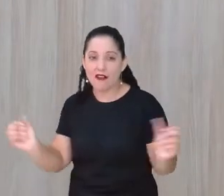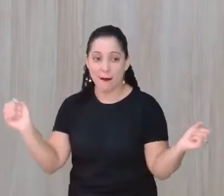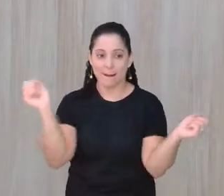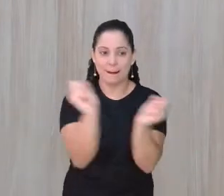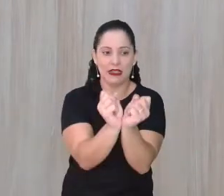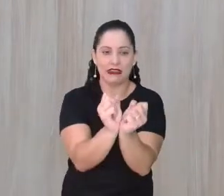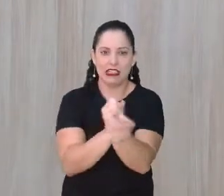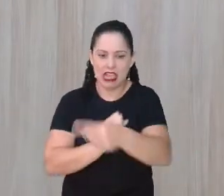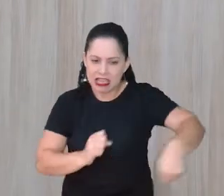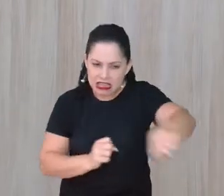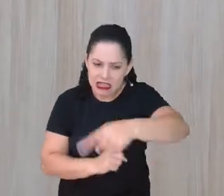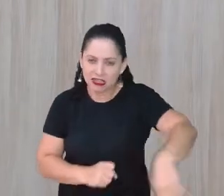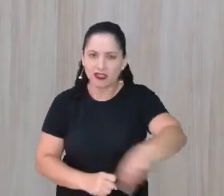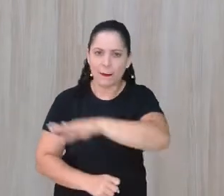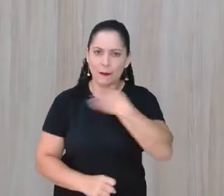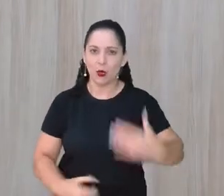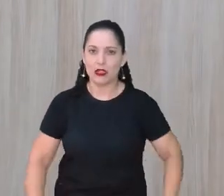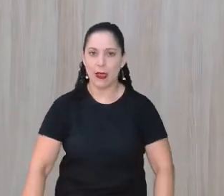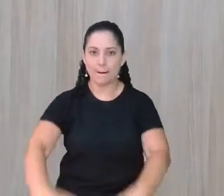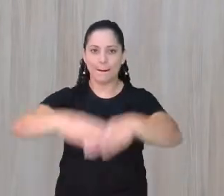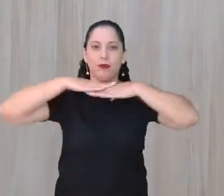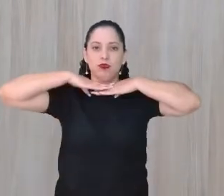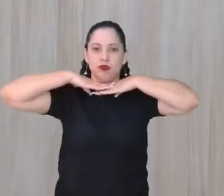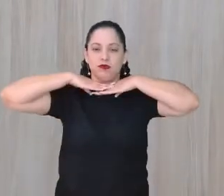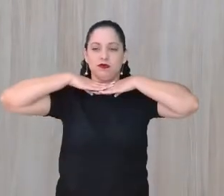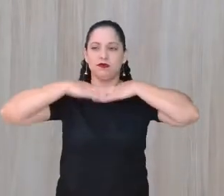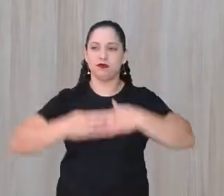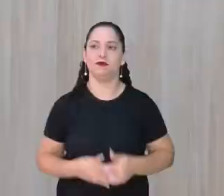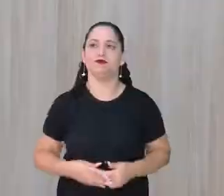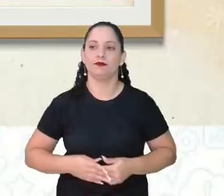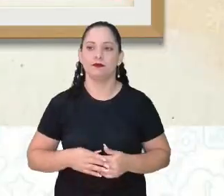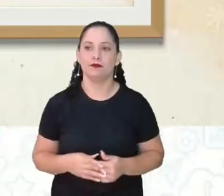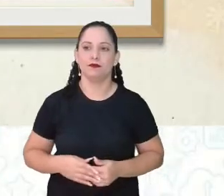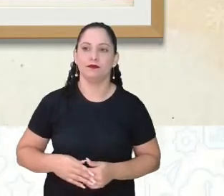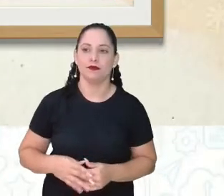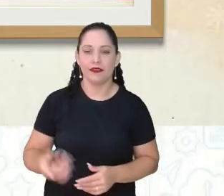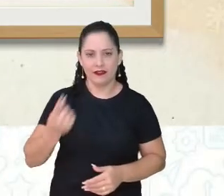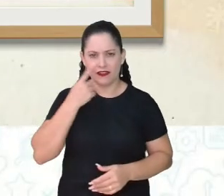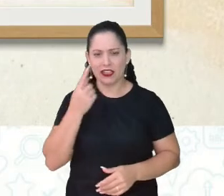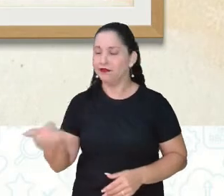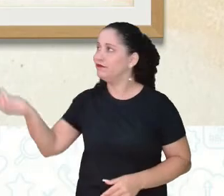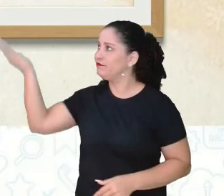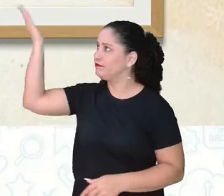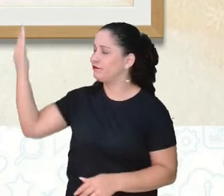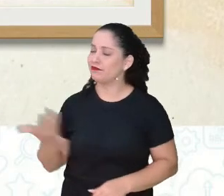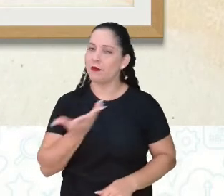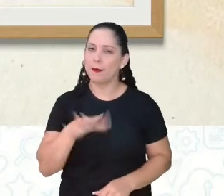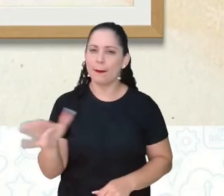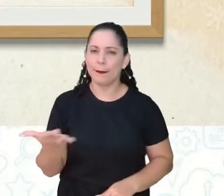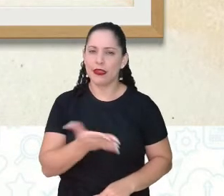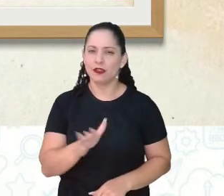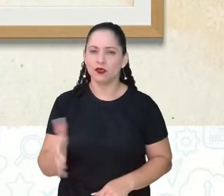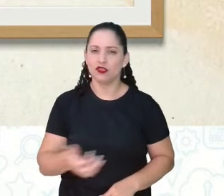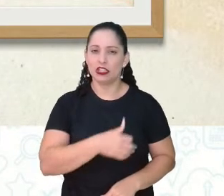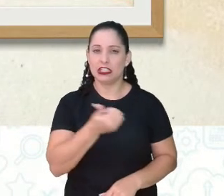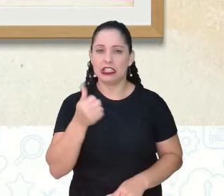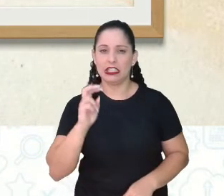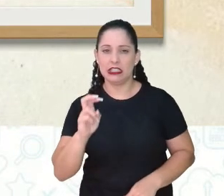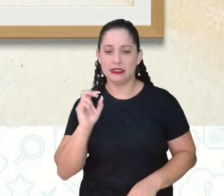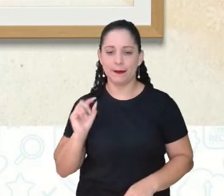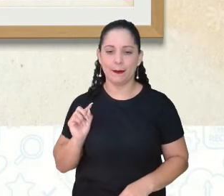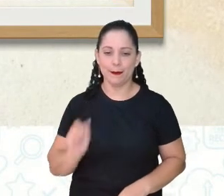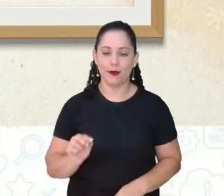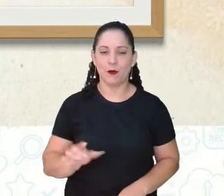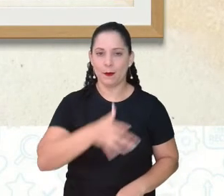já ia direto para a guilhotina. Vejam aí, no slide, cerca de 15 mil pessoas morreram na